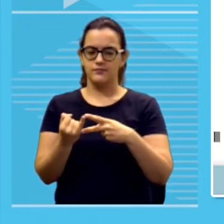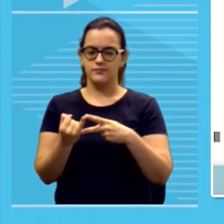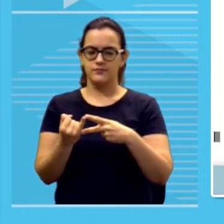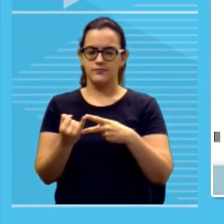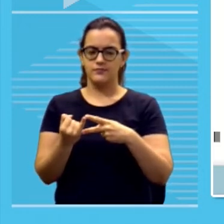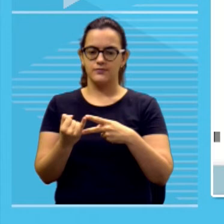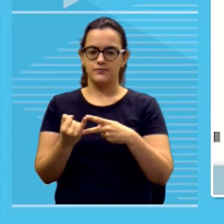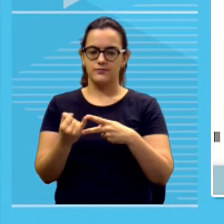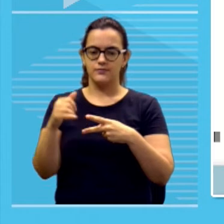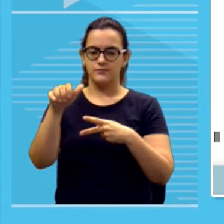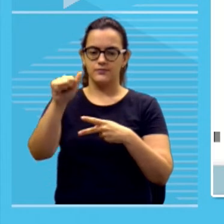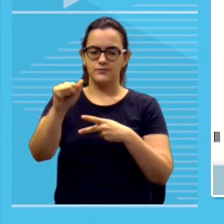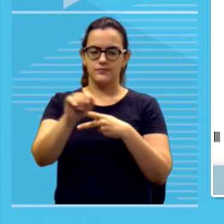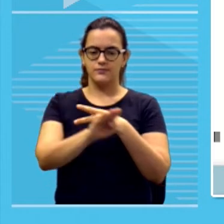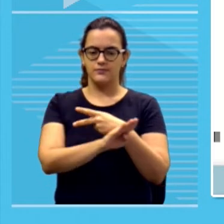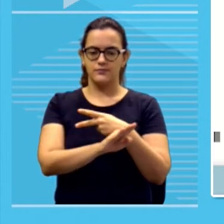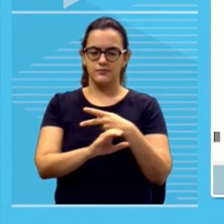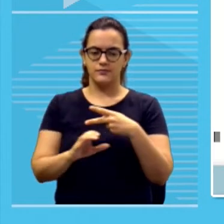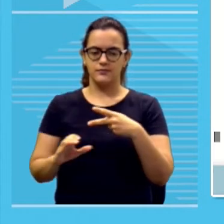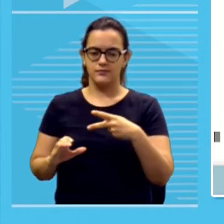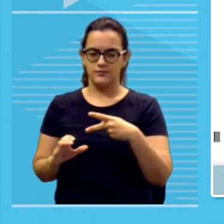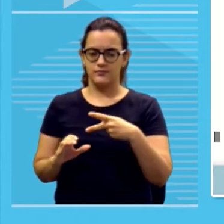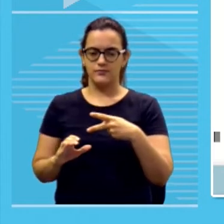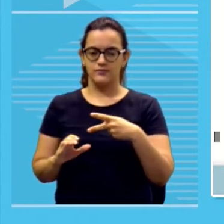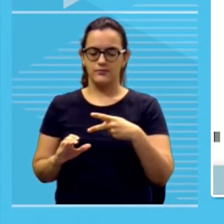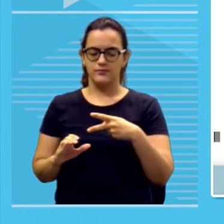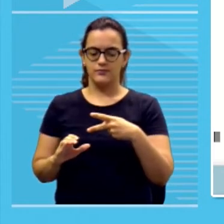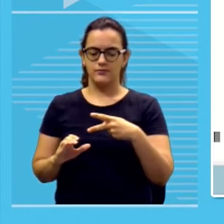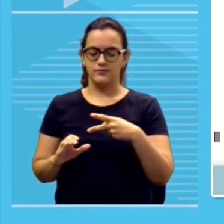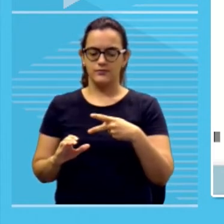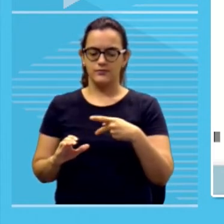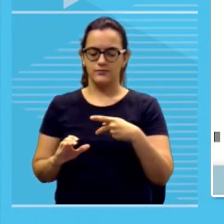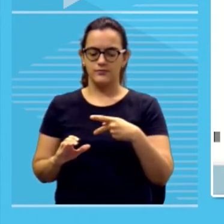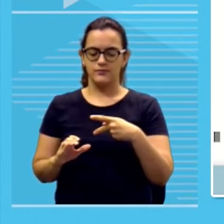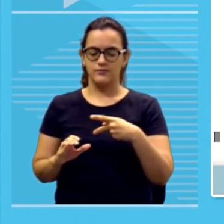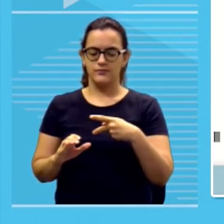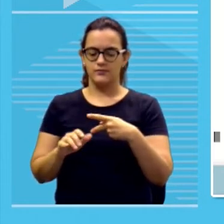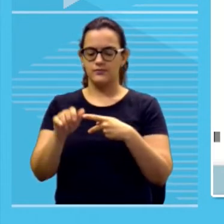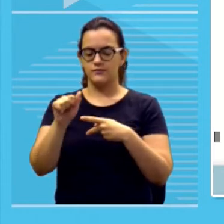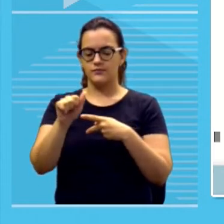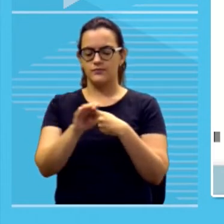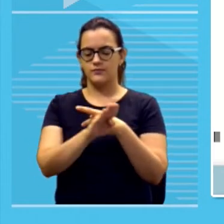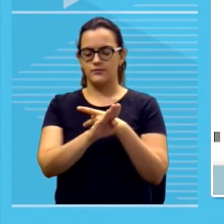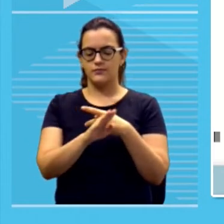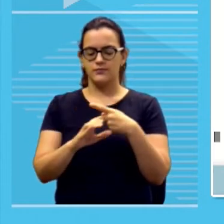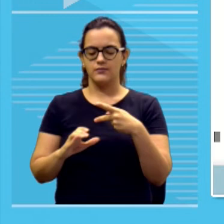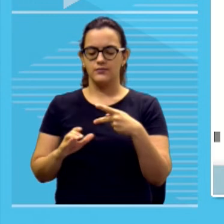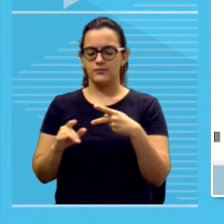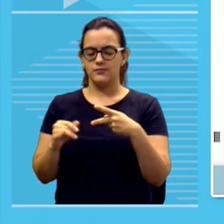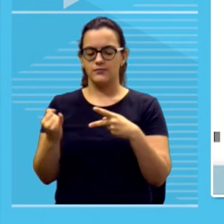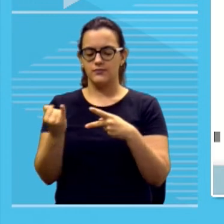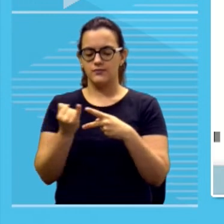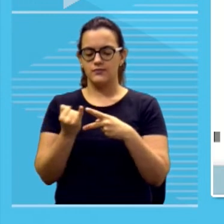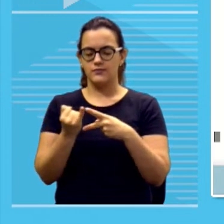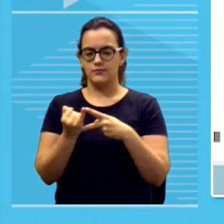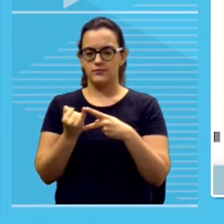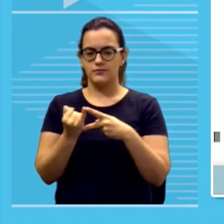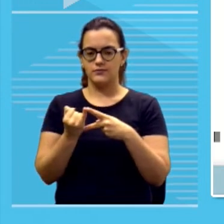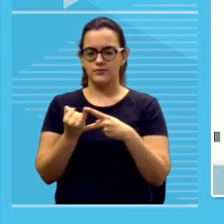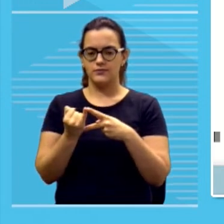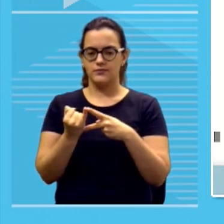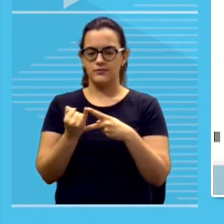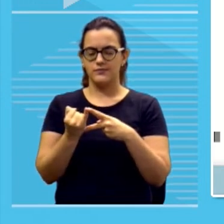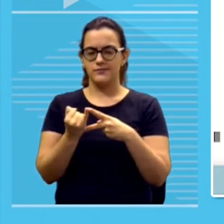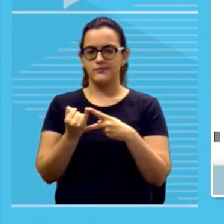Eu vou ter esse triângulo aqui ó Eu vou ter esse triângulo Ele quer o perímetro desse triângulo se você tá percebendo bem